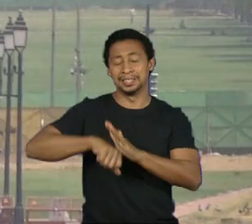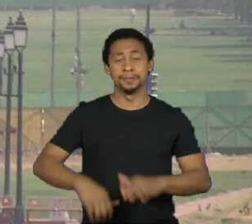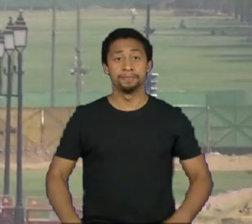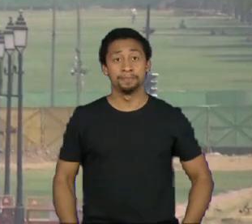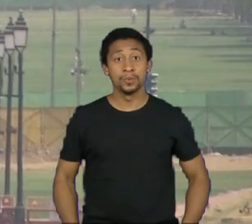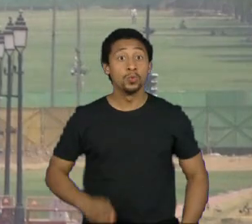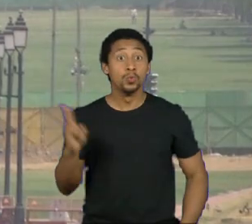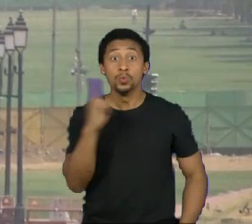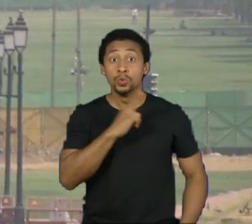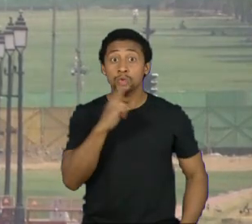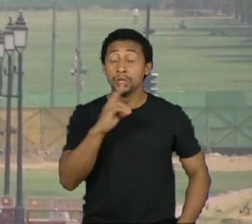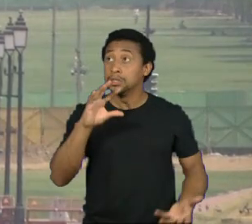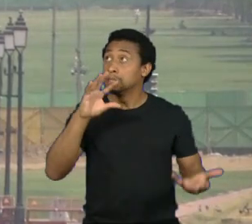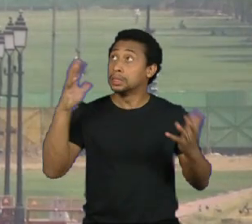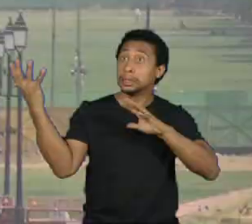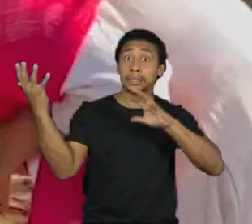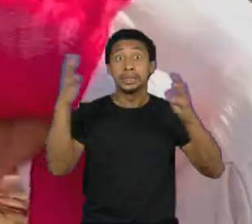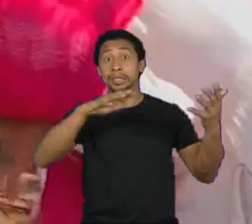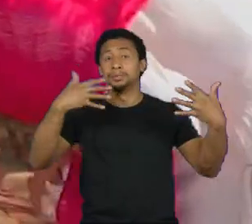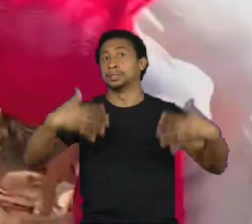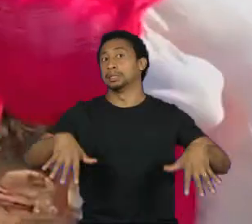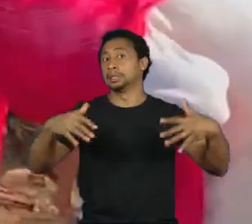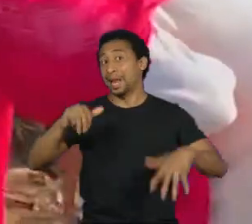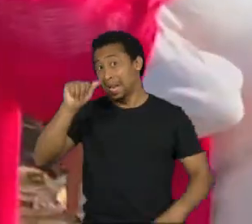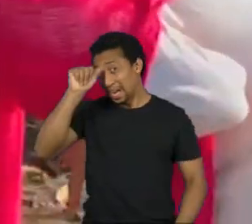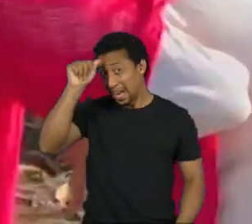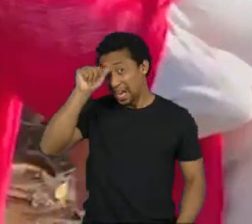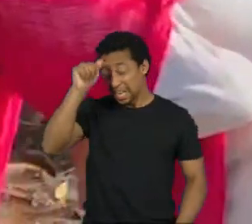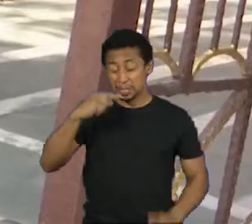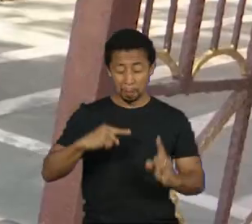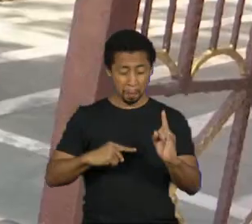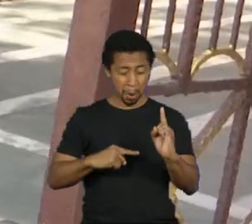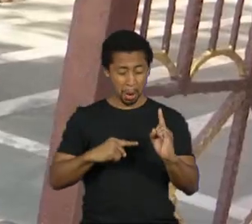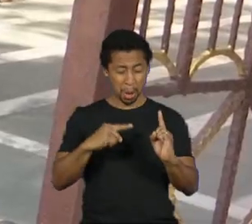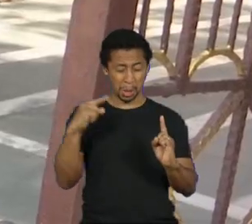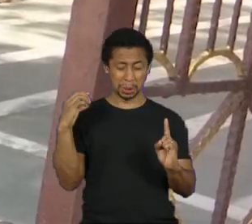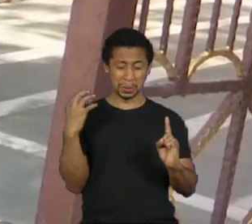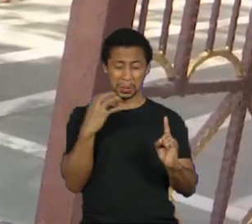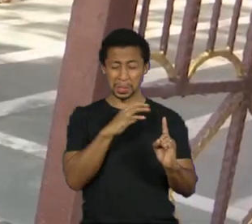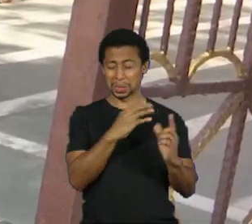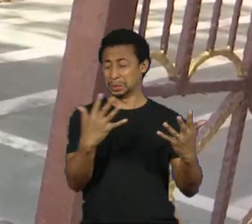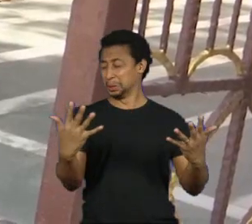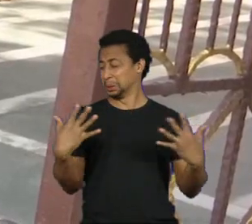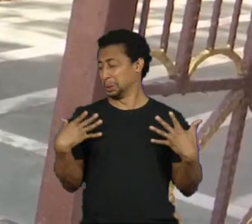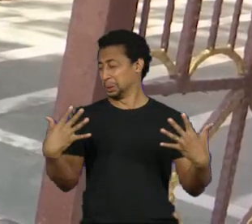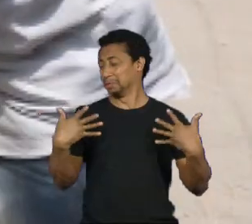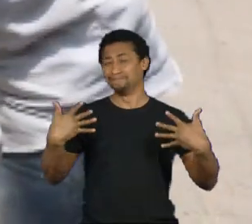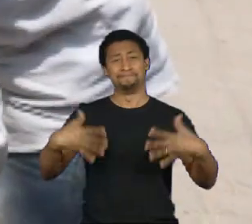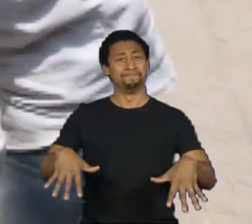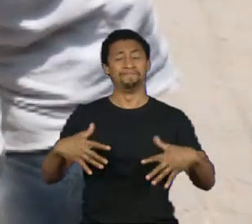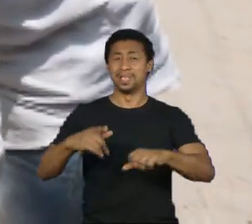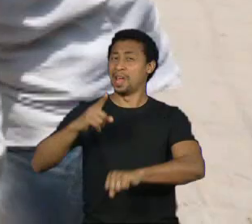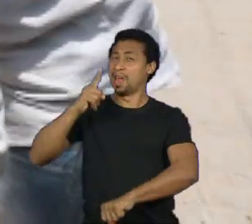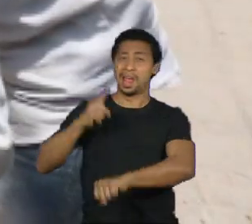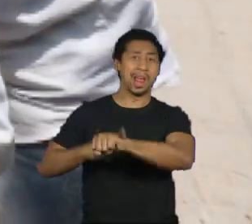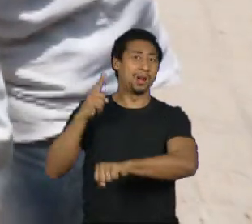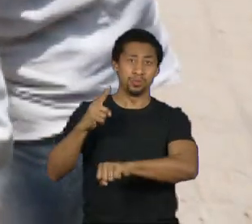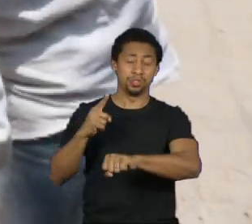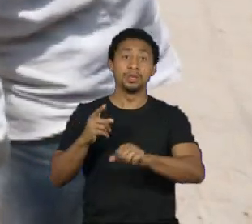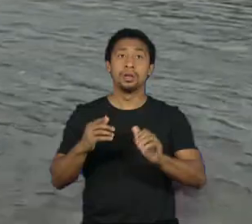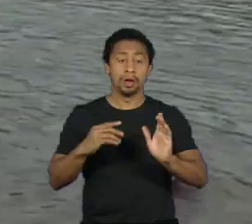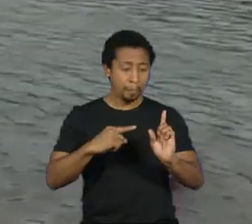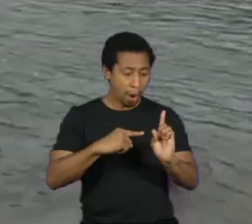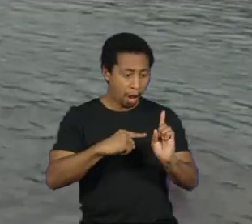Emergência climática. A Índia enfrenta uma das maiores ondas de calor da história. A temperatura ultrapassou a média